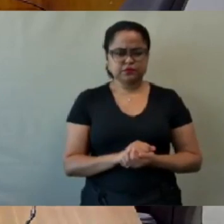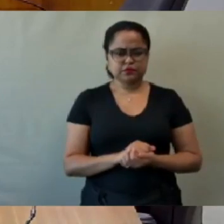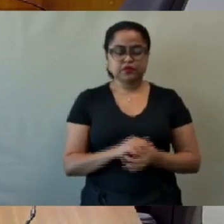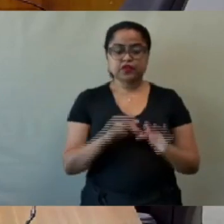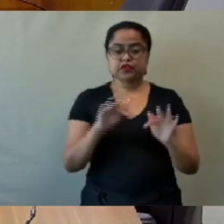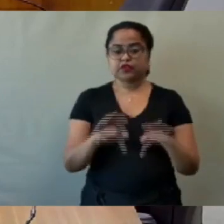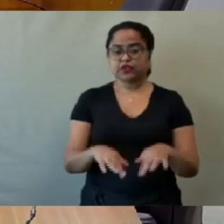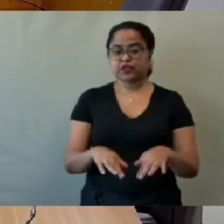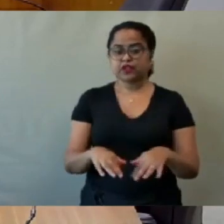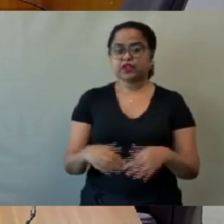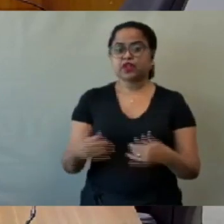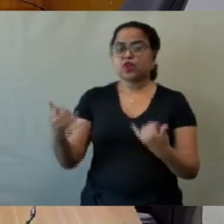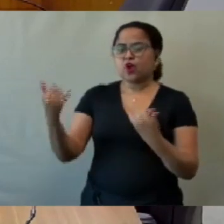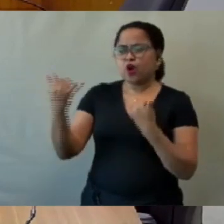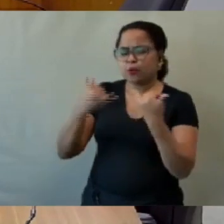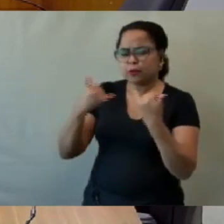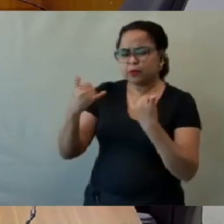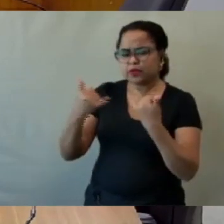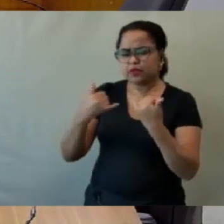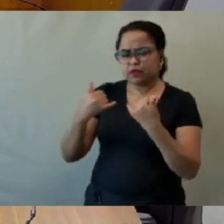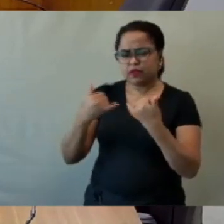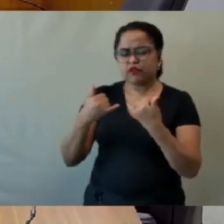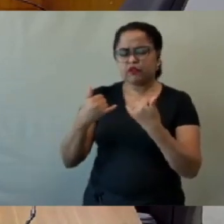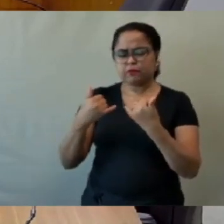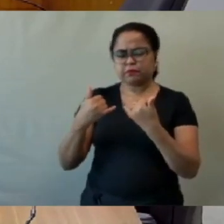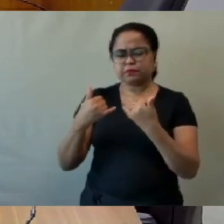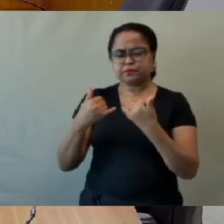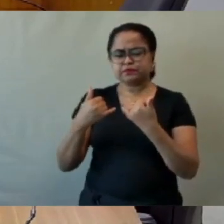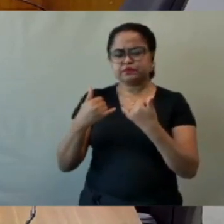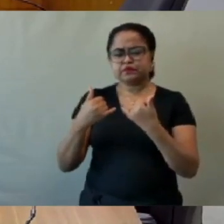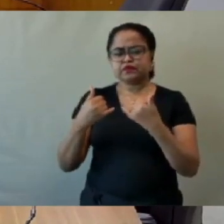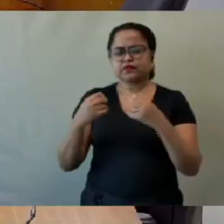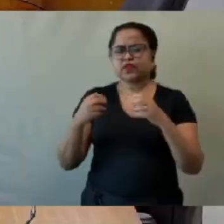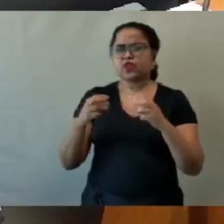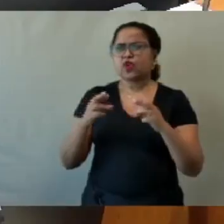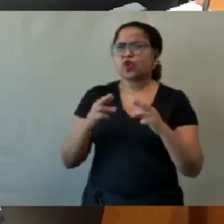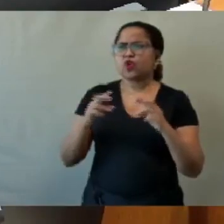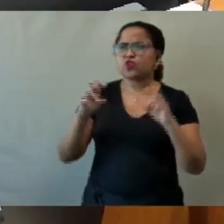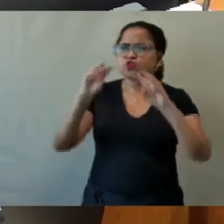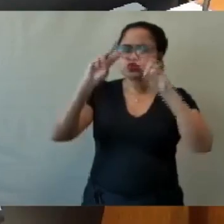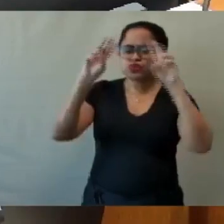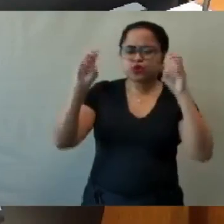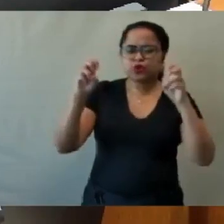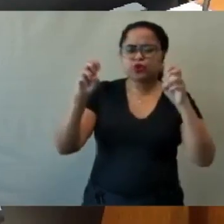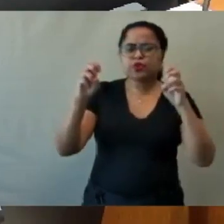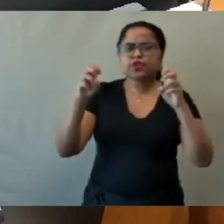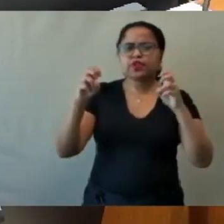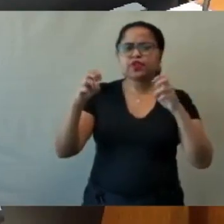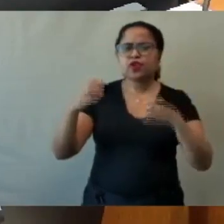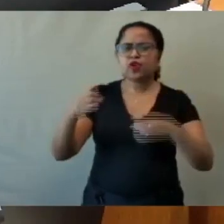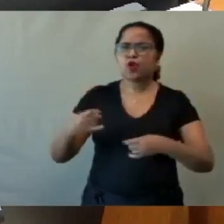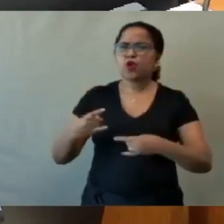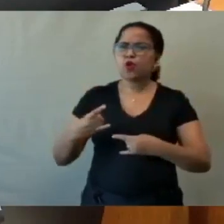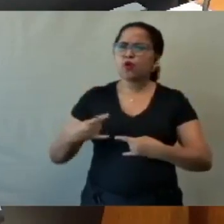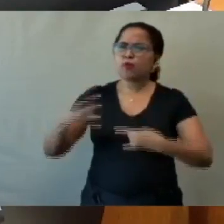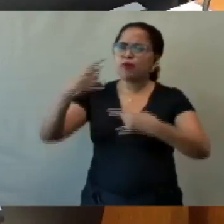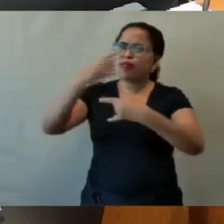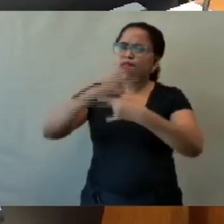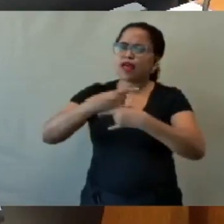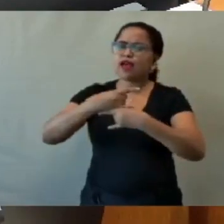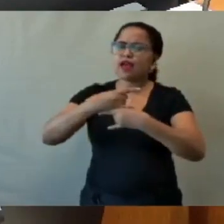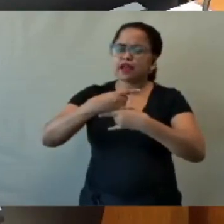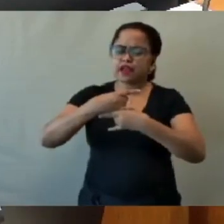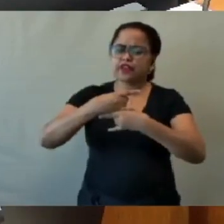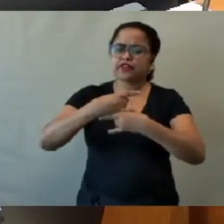Finalidade, obter as seguintes informações sobre uma live com o título Elaboração do Plano